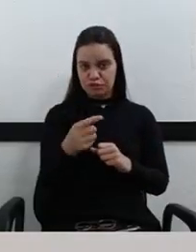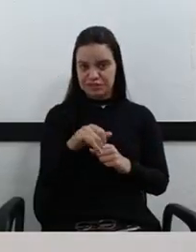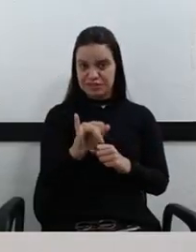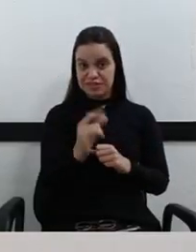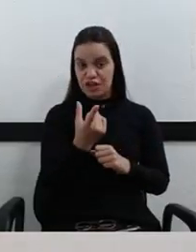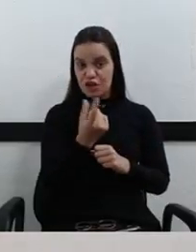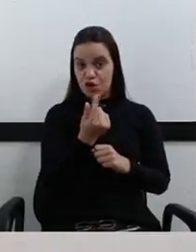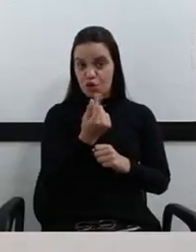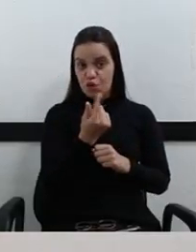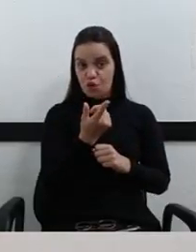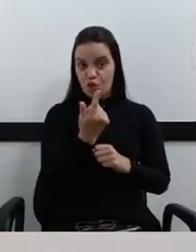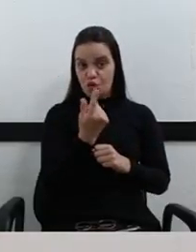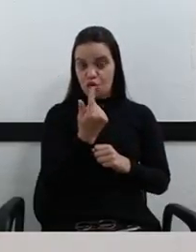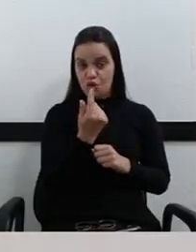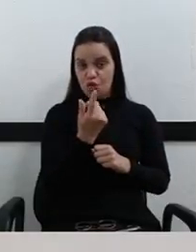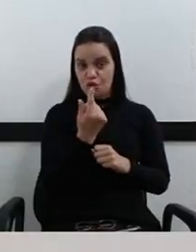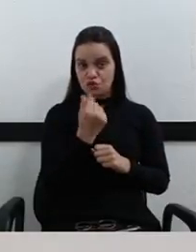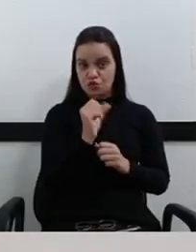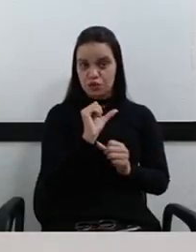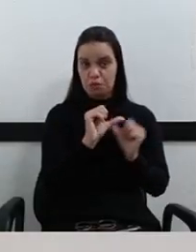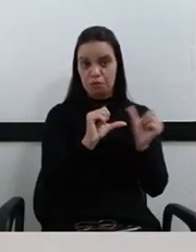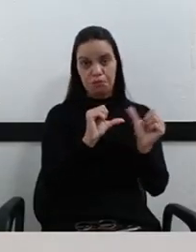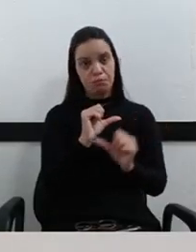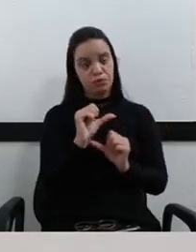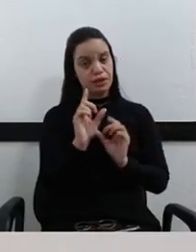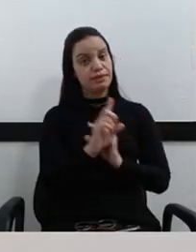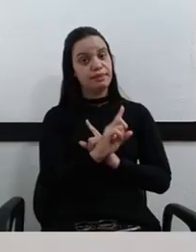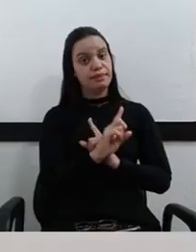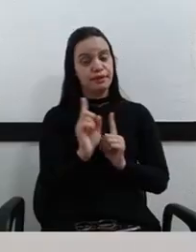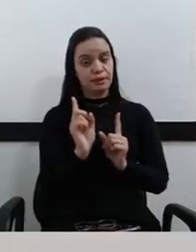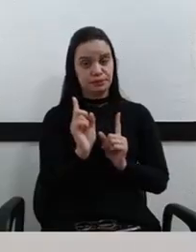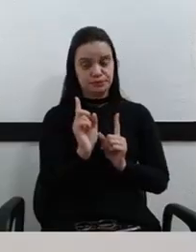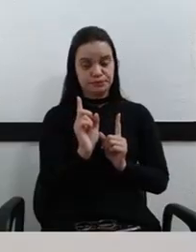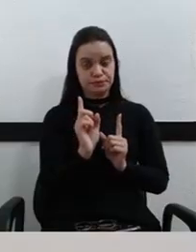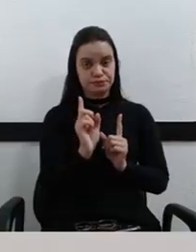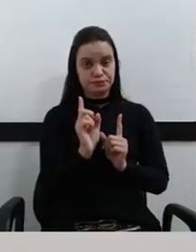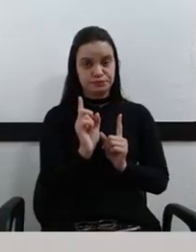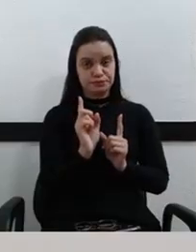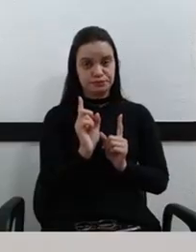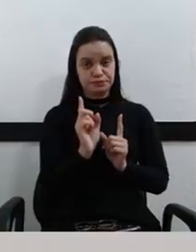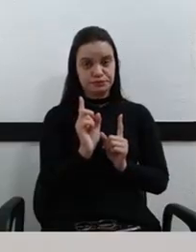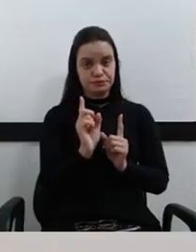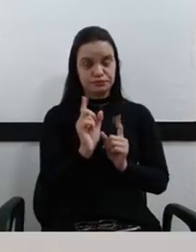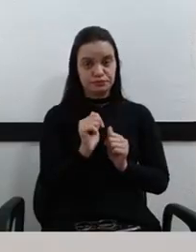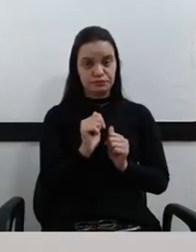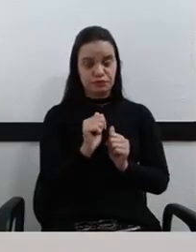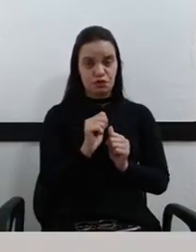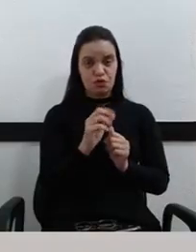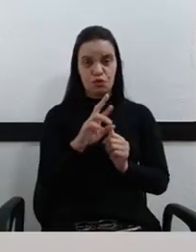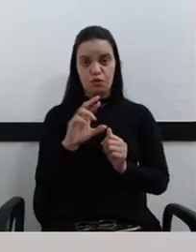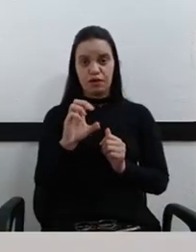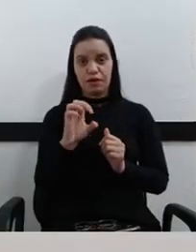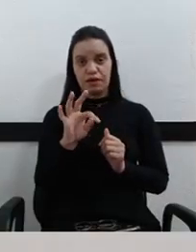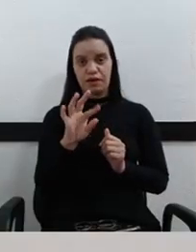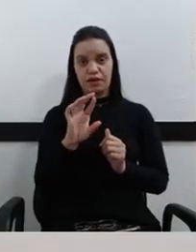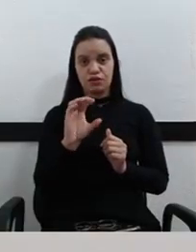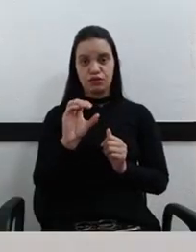verbas não se configuram, pelo menos nessa leitura que estamos tendo aqui, não se configuram como pagamento retroativo.